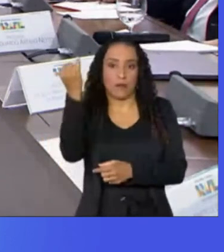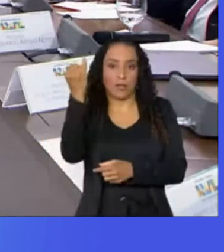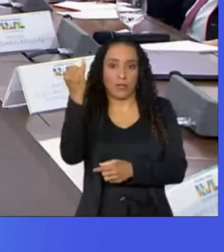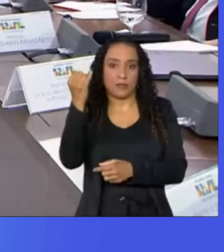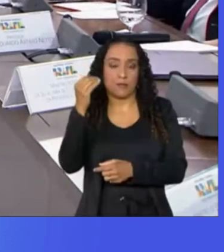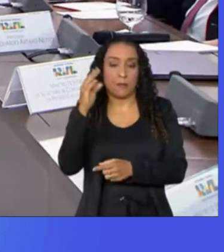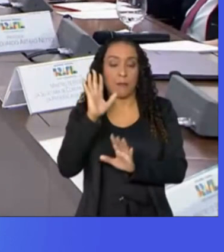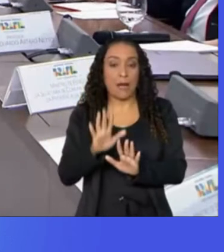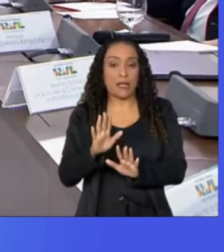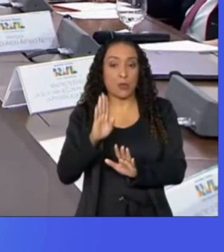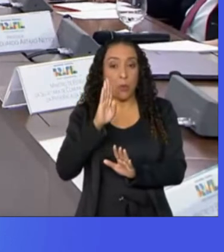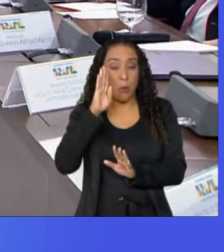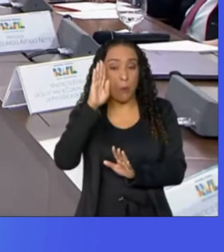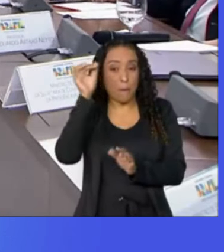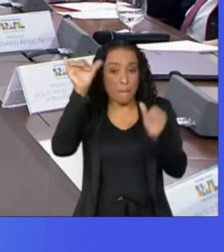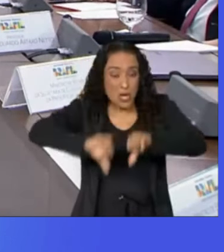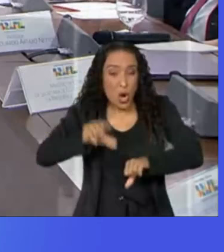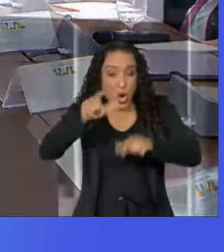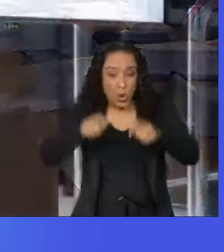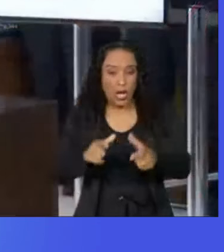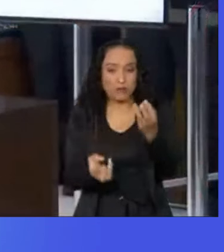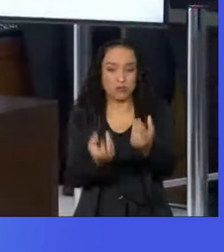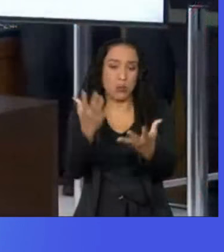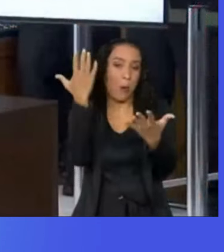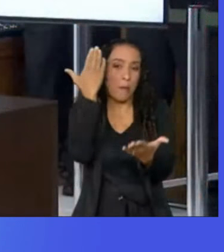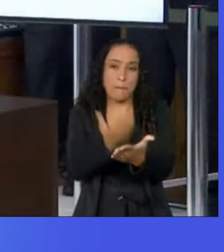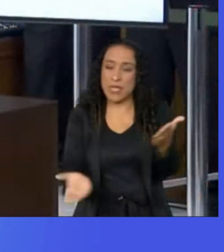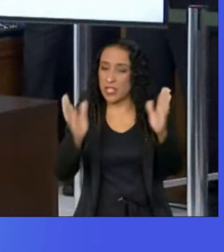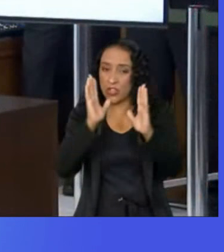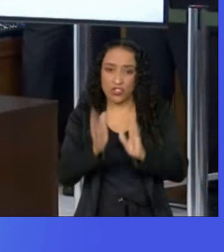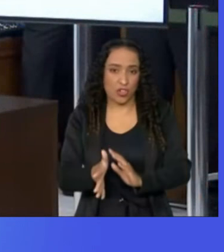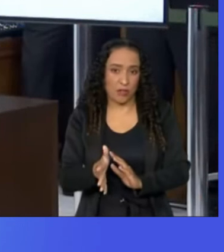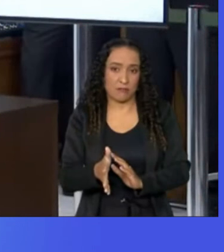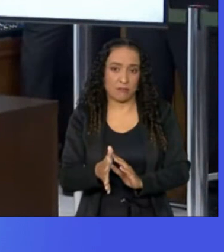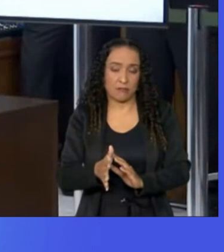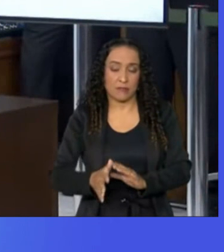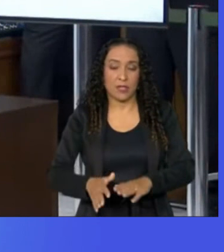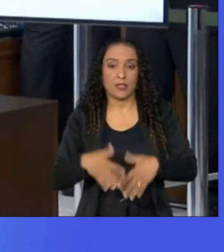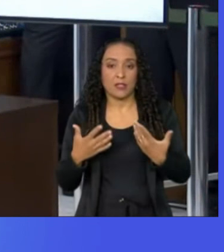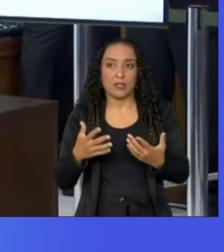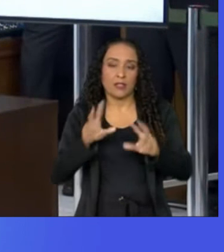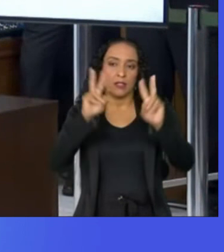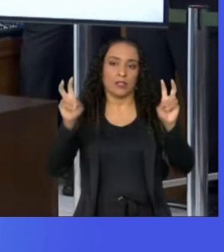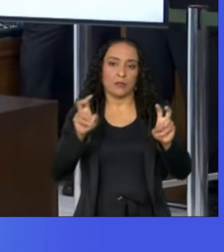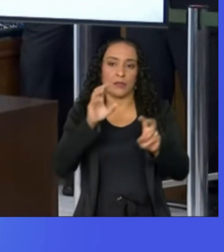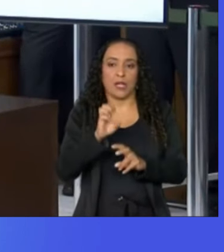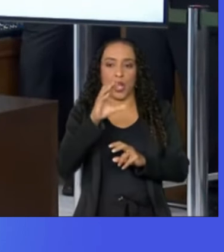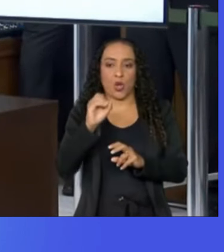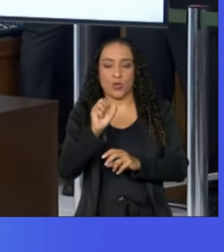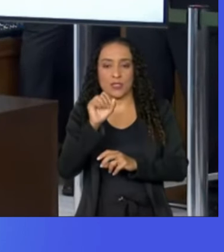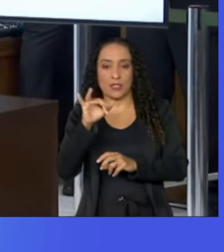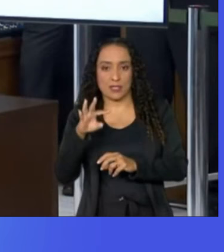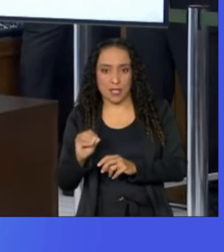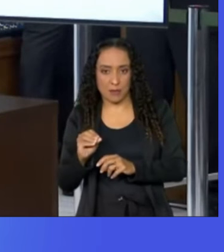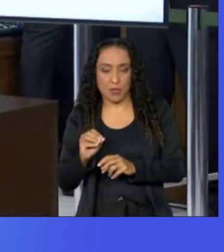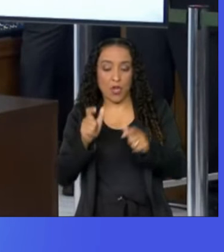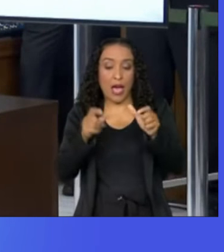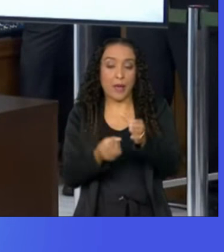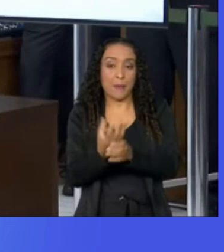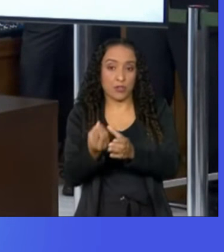área que foi efetivamente queimada e perdida do ponto de vista de ecossistemas ou de áreas produtivas